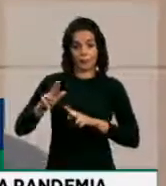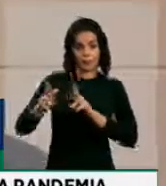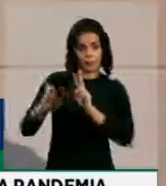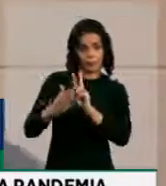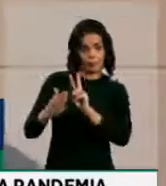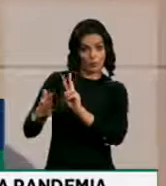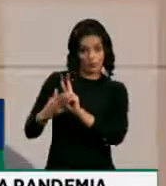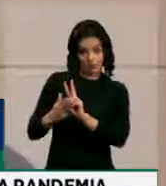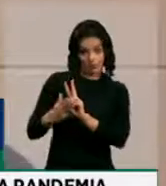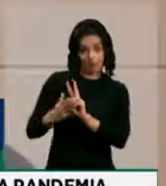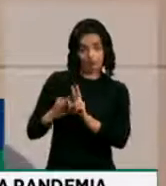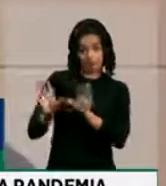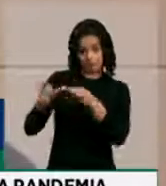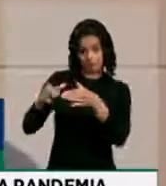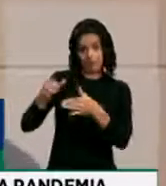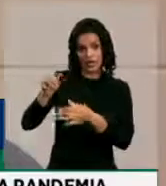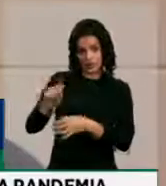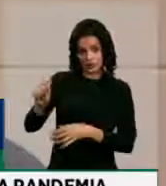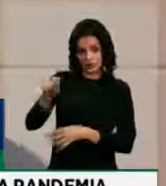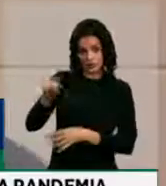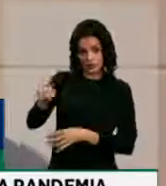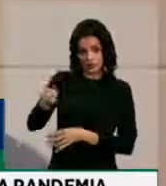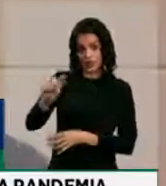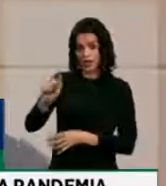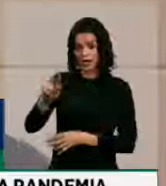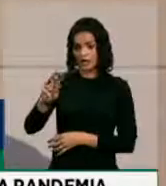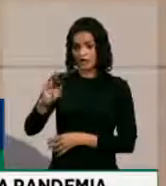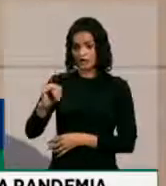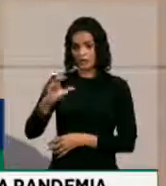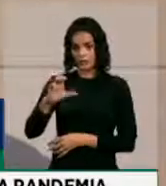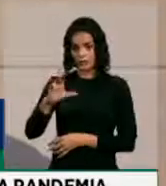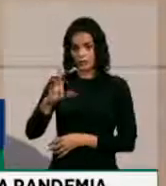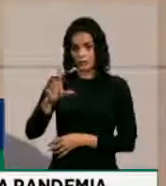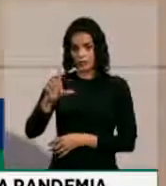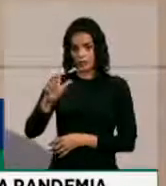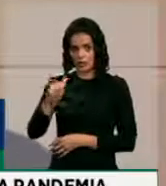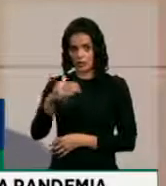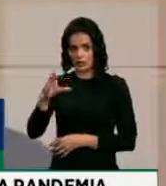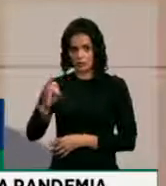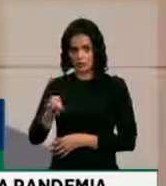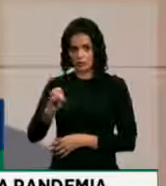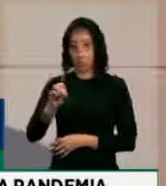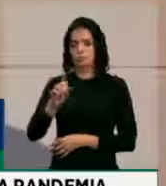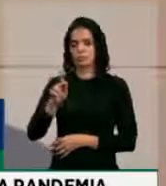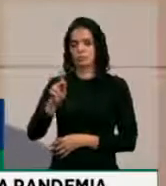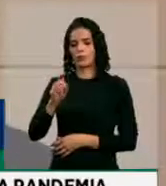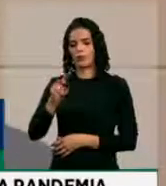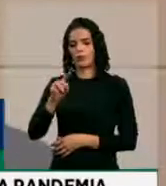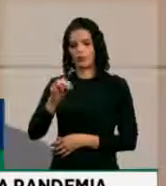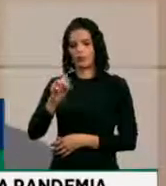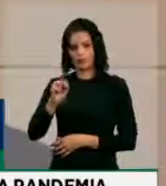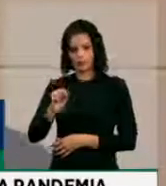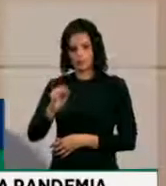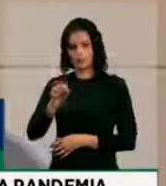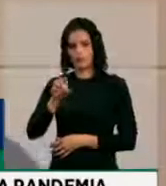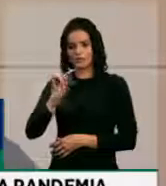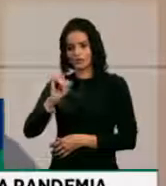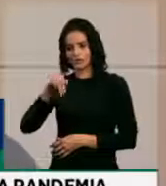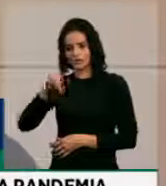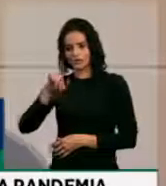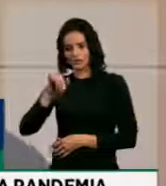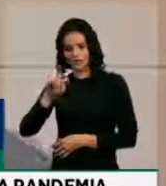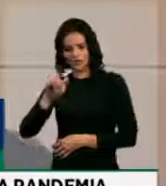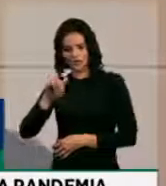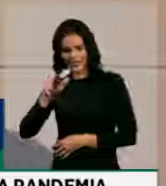reconhecida como alguém que pode ir ao Supremo lutar pelos direitos fundamentais dos povos indígenas do Brasil. Isso é